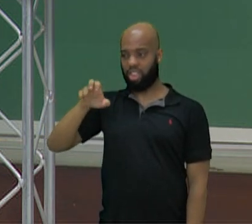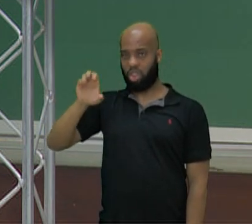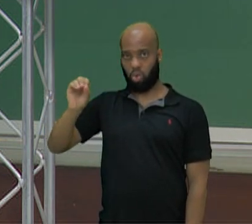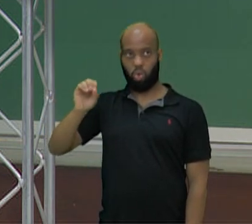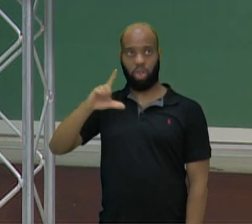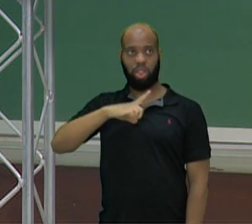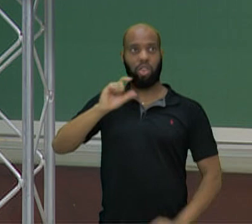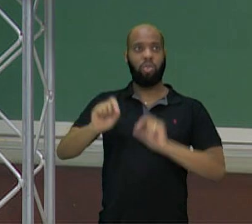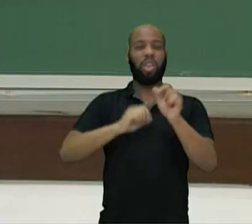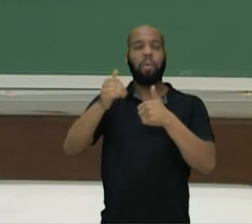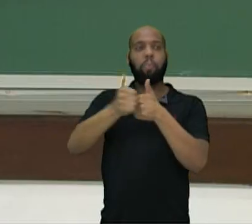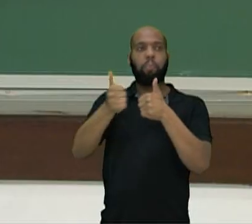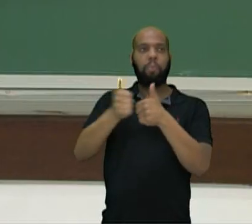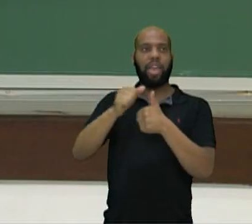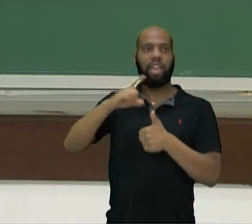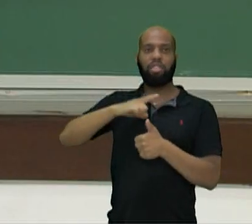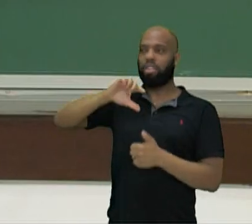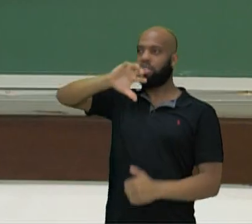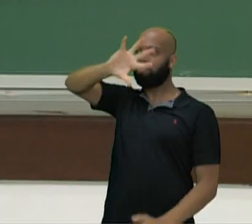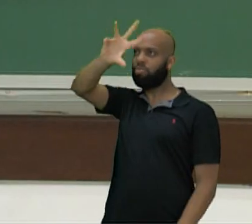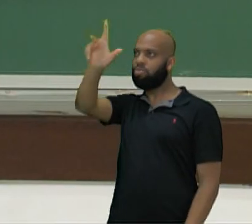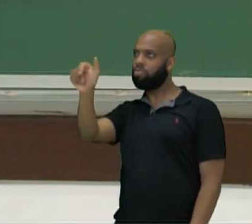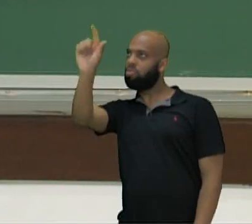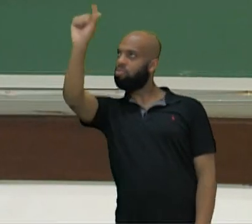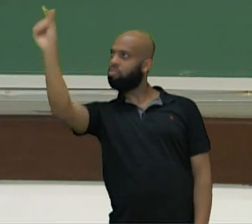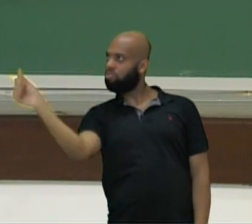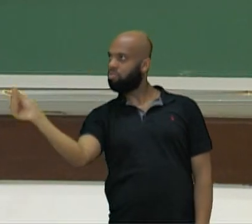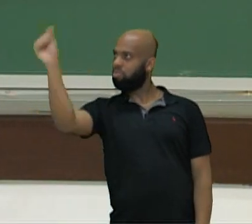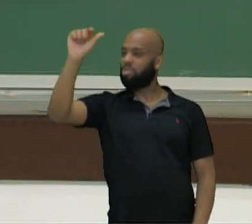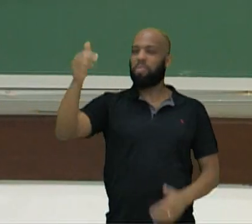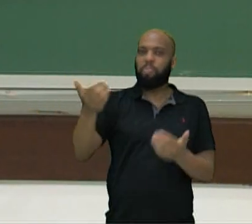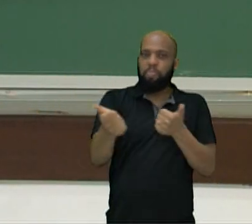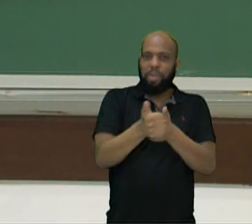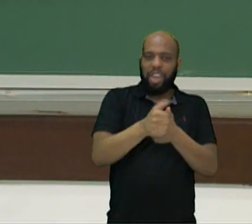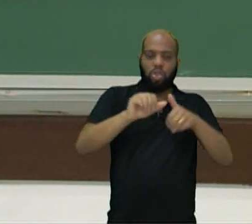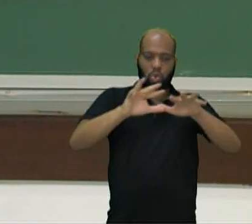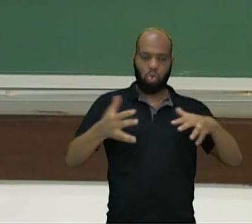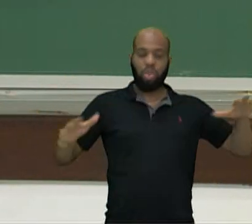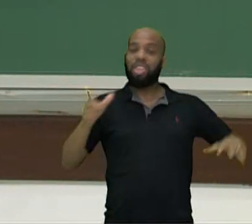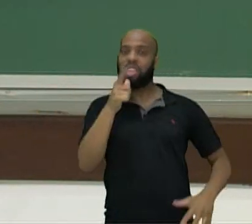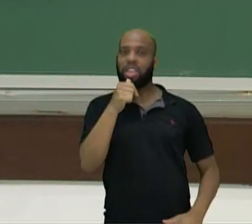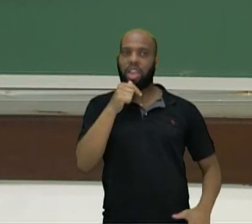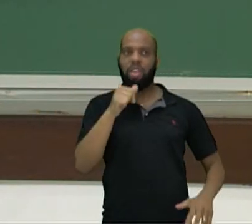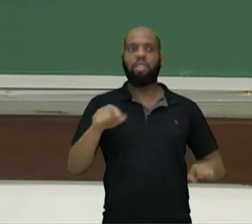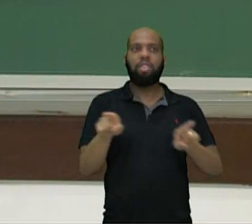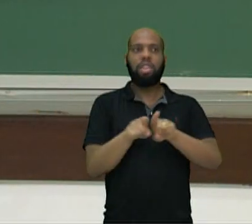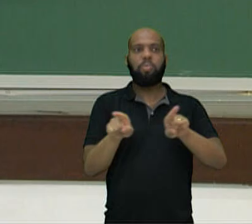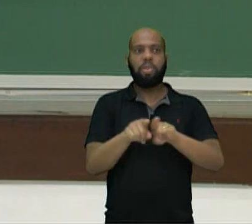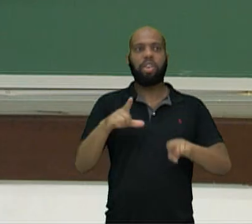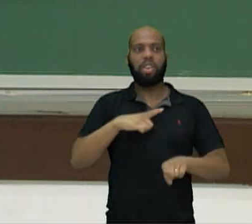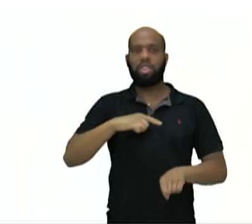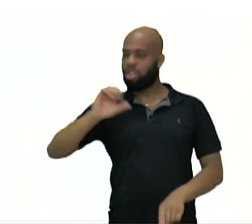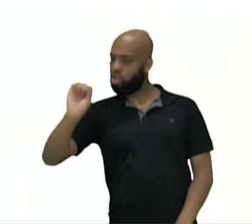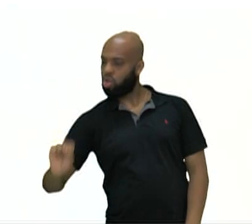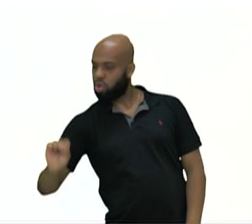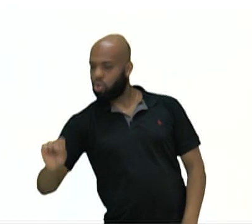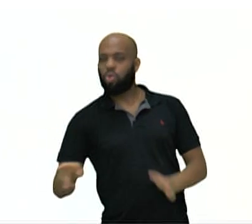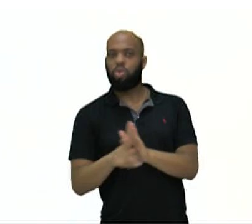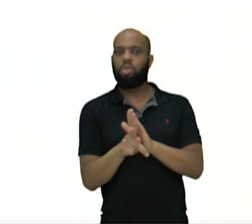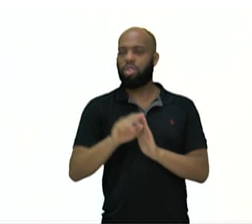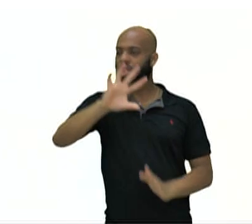região próxima ao mar Mediterrâneo, que batiza o clima lá, mas também você tem aqui, ó, na região sul ali da